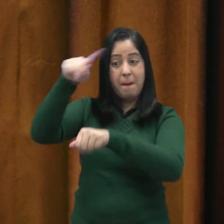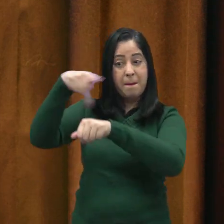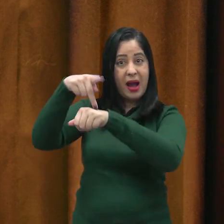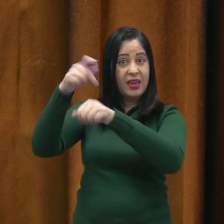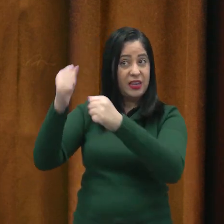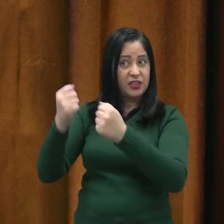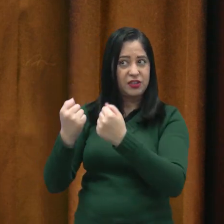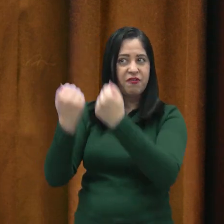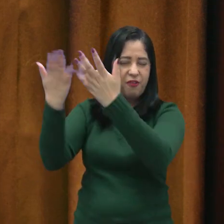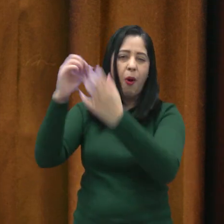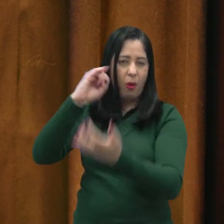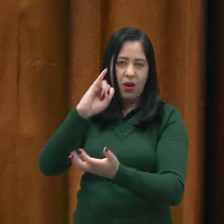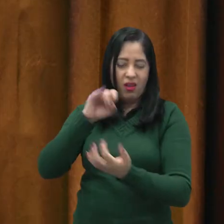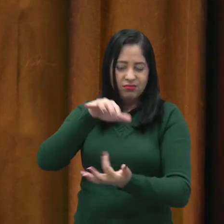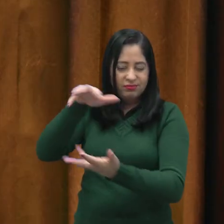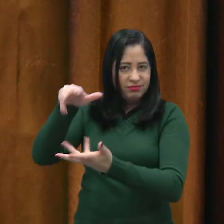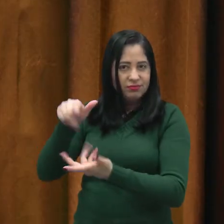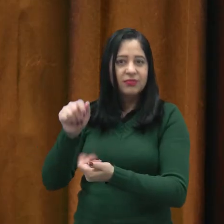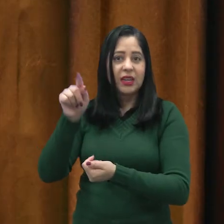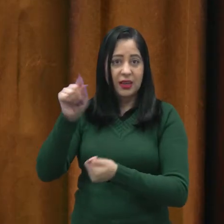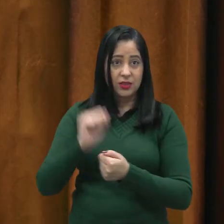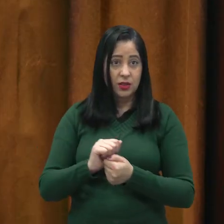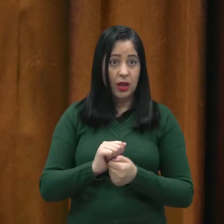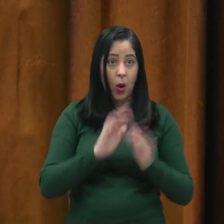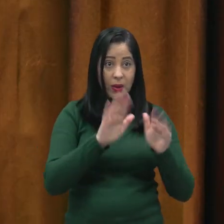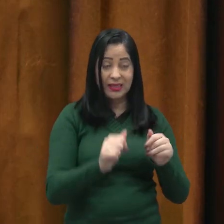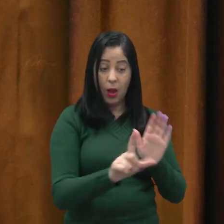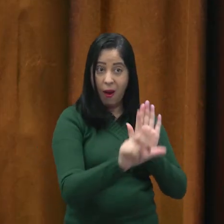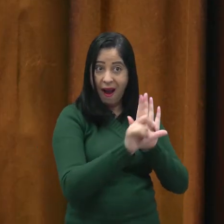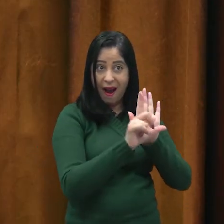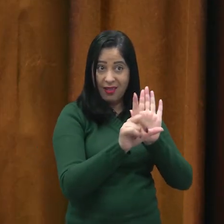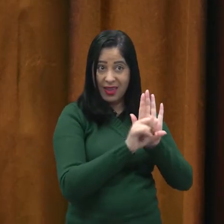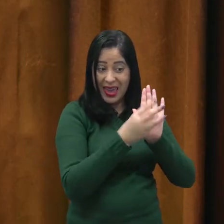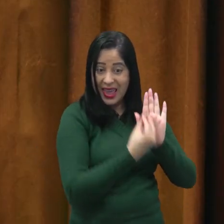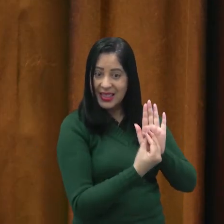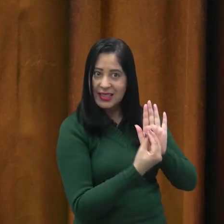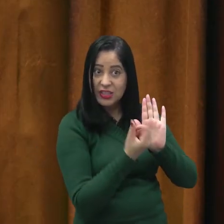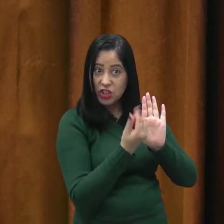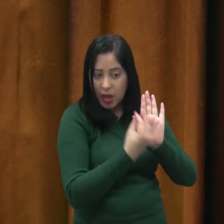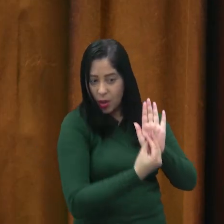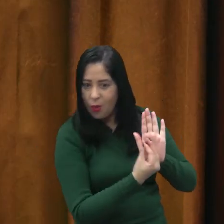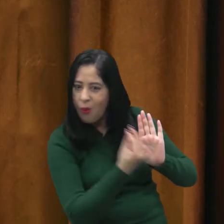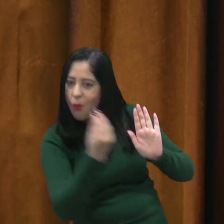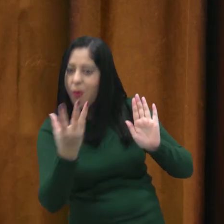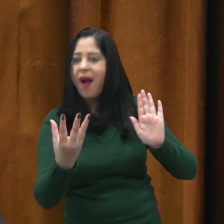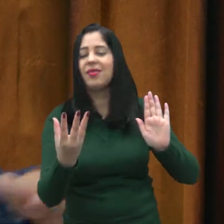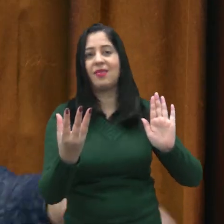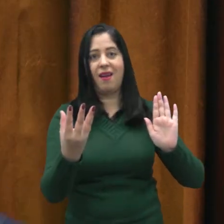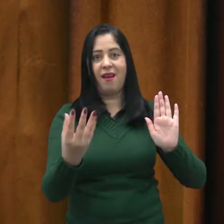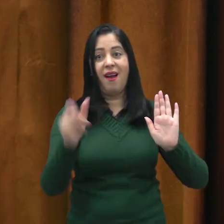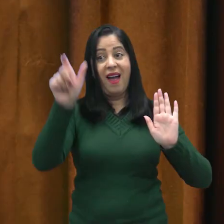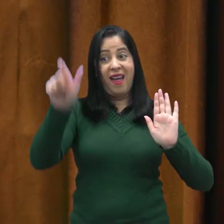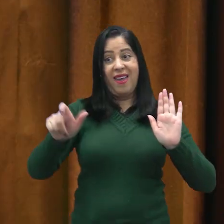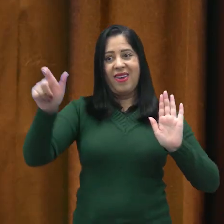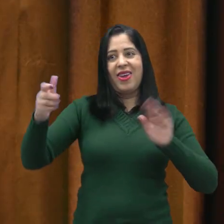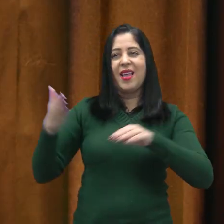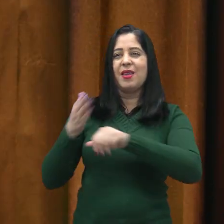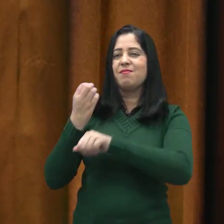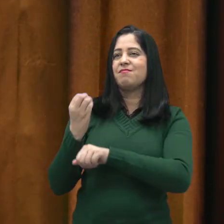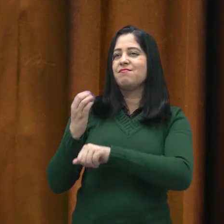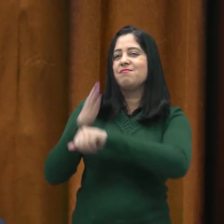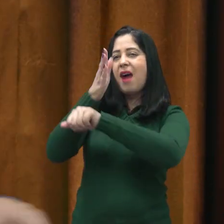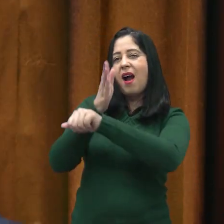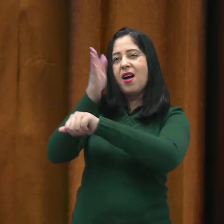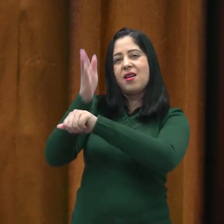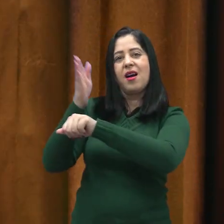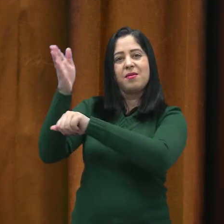essa ajuda da lei de incentivo, dá oportunidades maiores para os atletas, entendeu? Está buscando outros ambientes, até